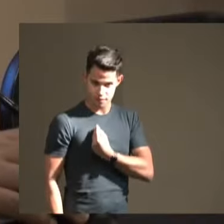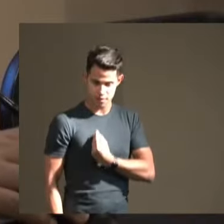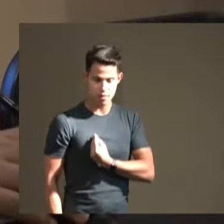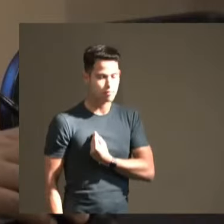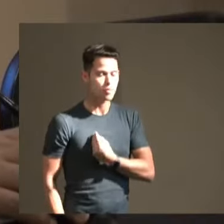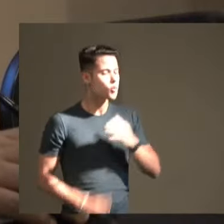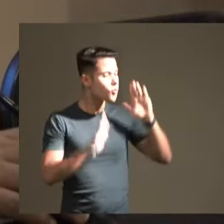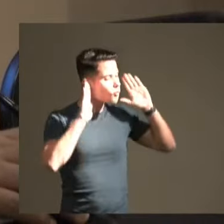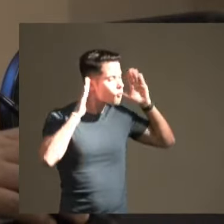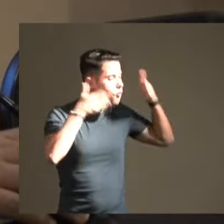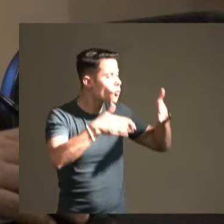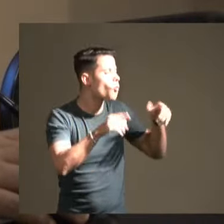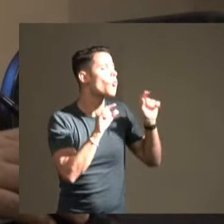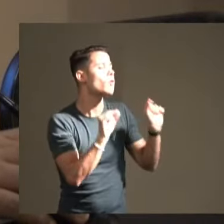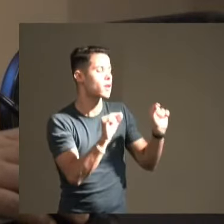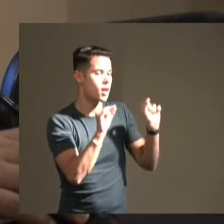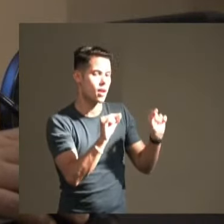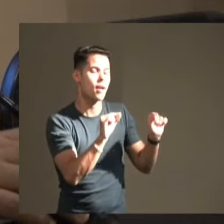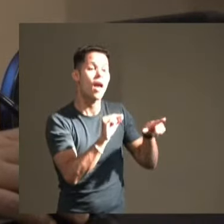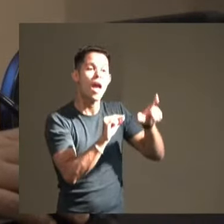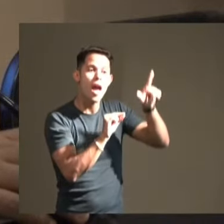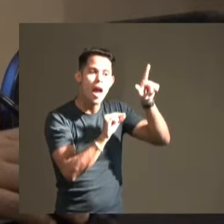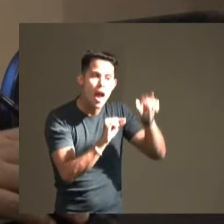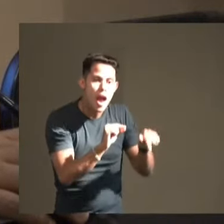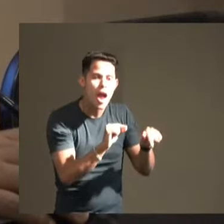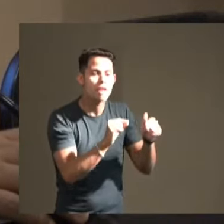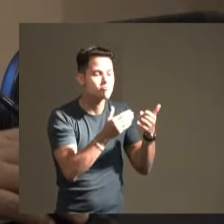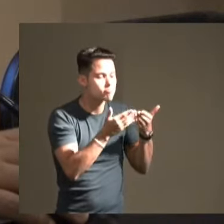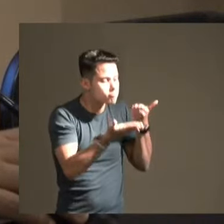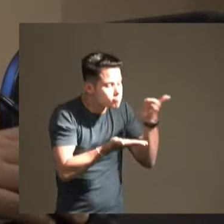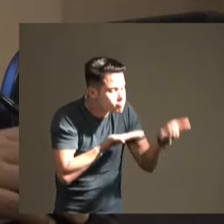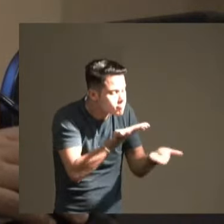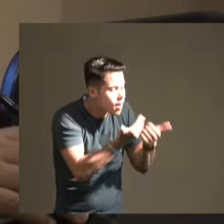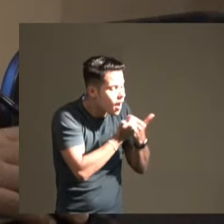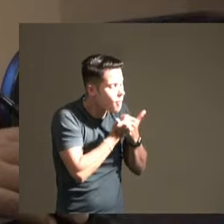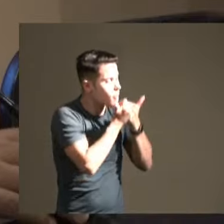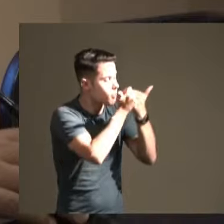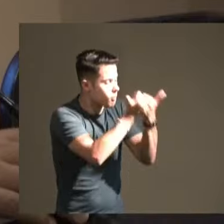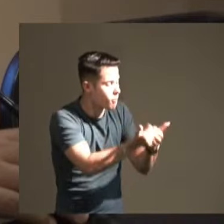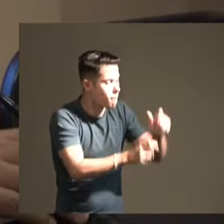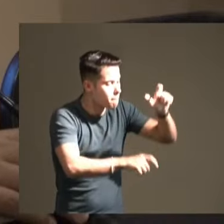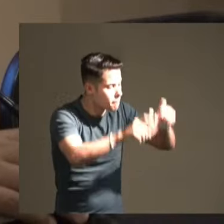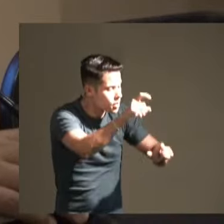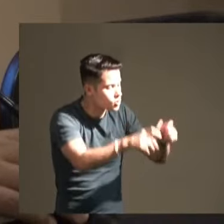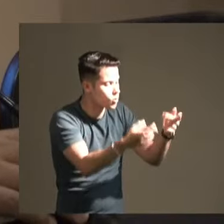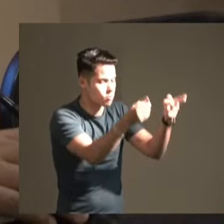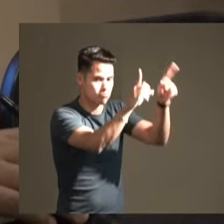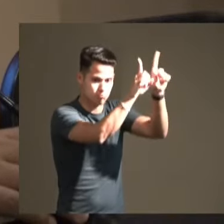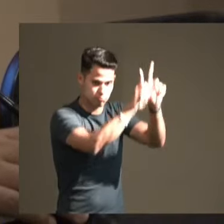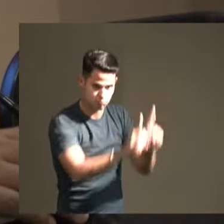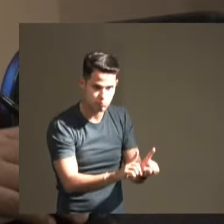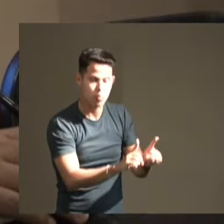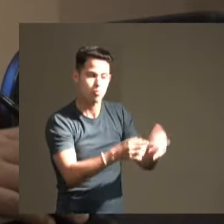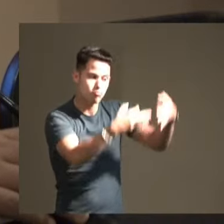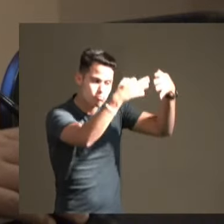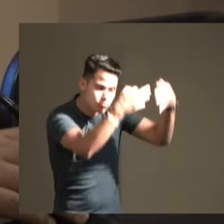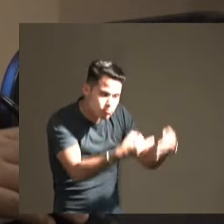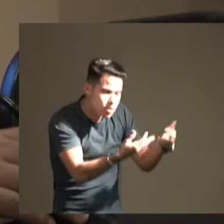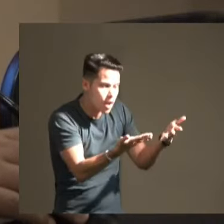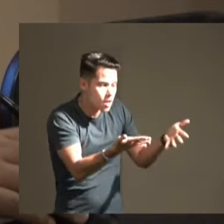visa dar respostas às pessoas com deficiência acerca de sua plena